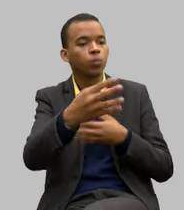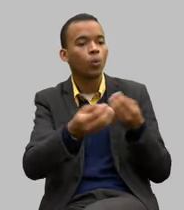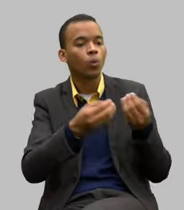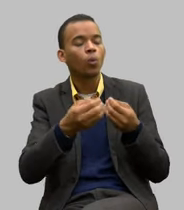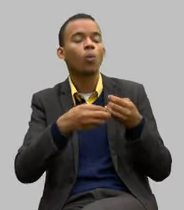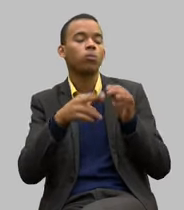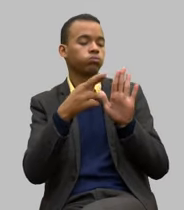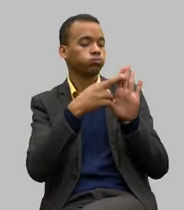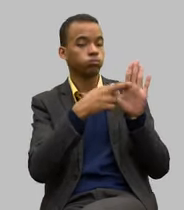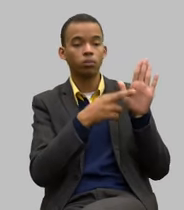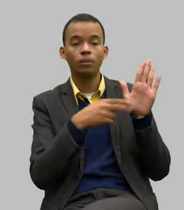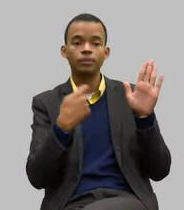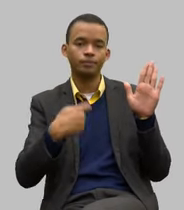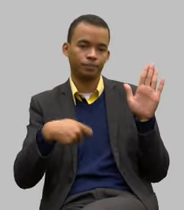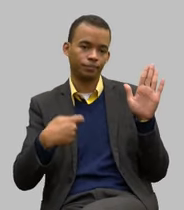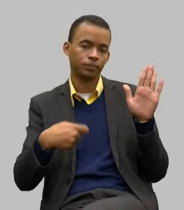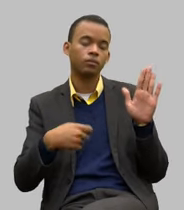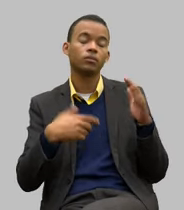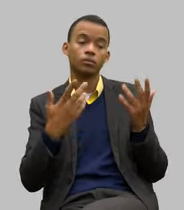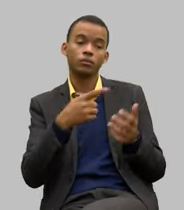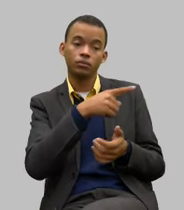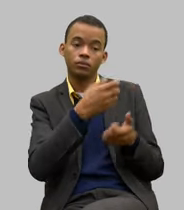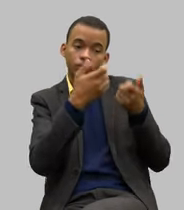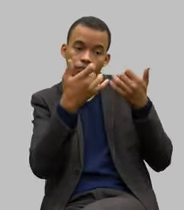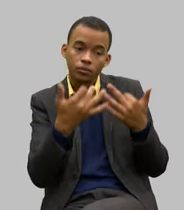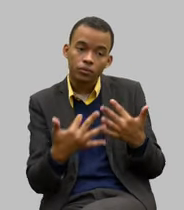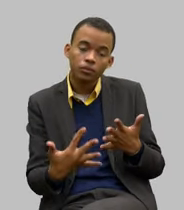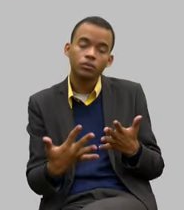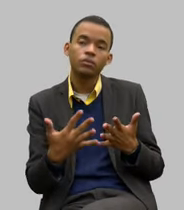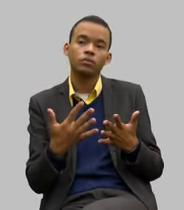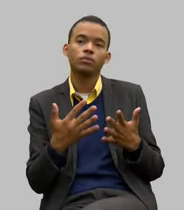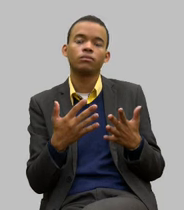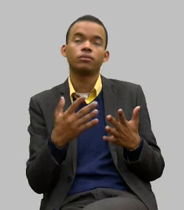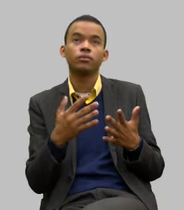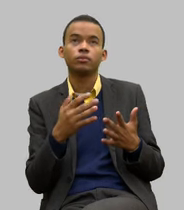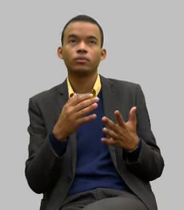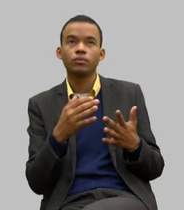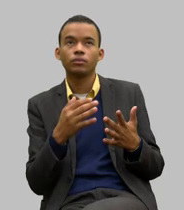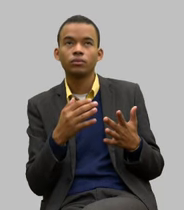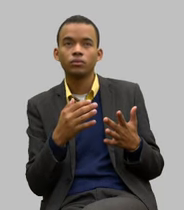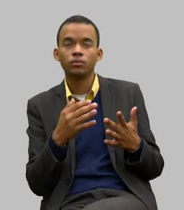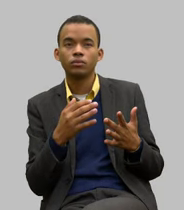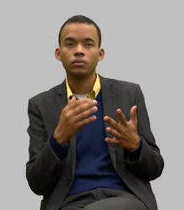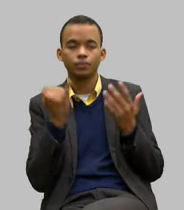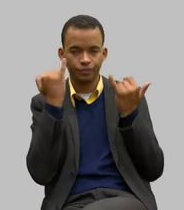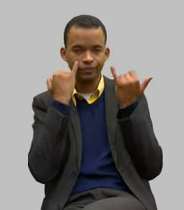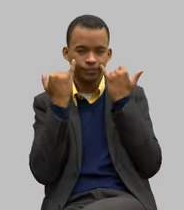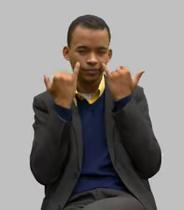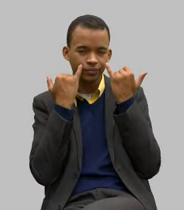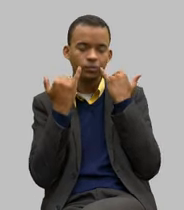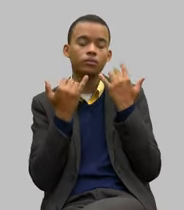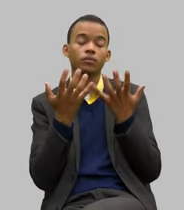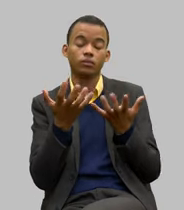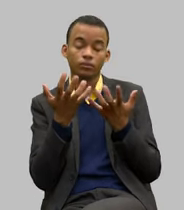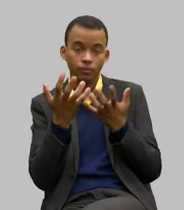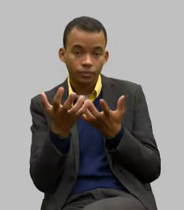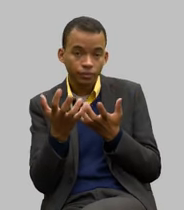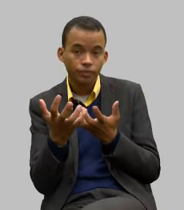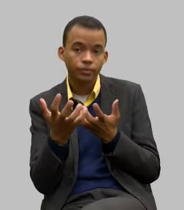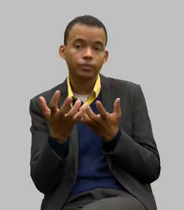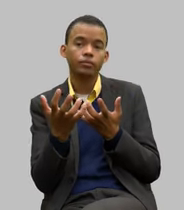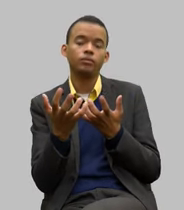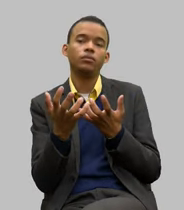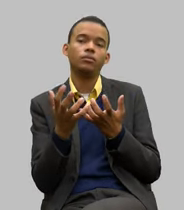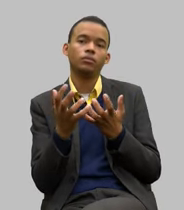até razoável né o senhor trazer aqui a informação que eh O senhor pretende fazer